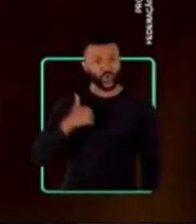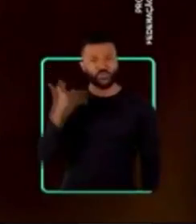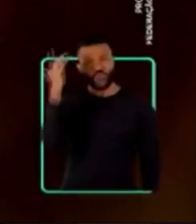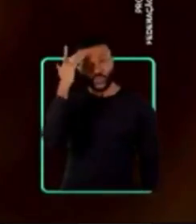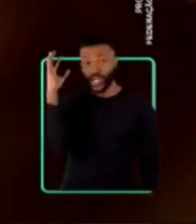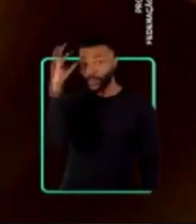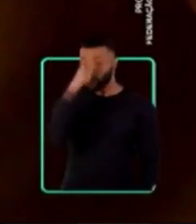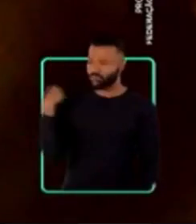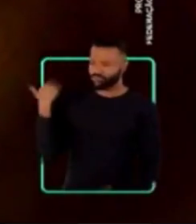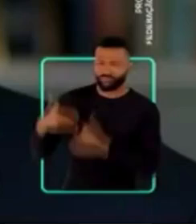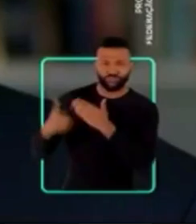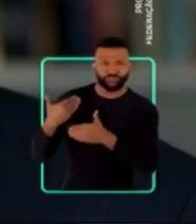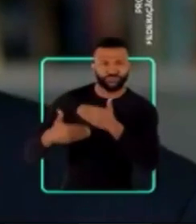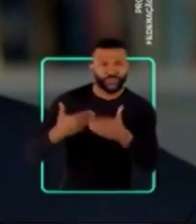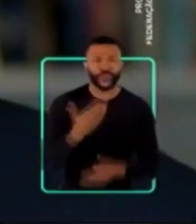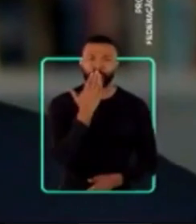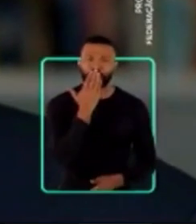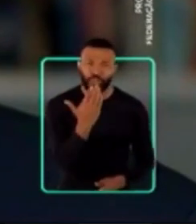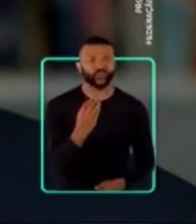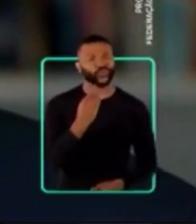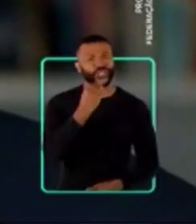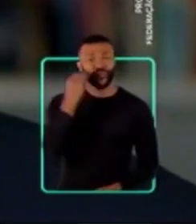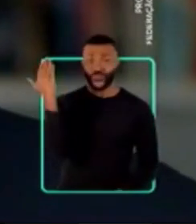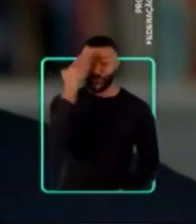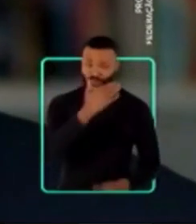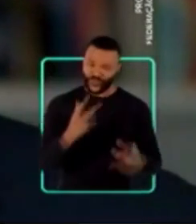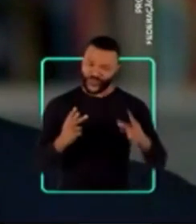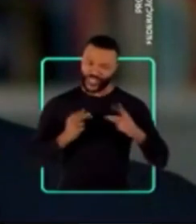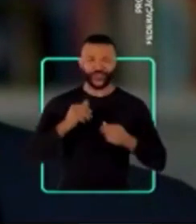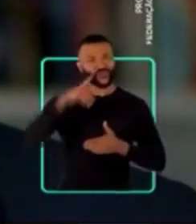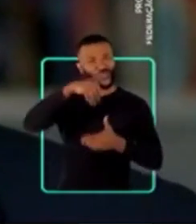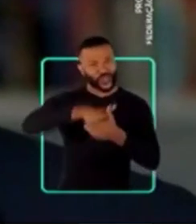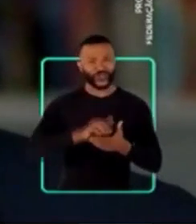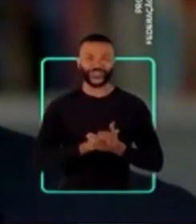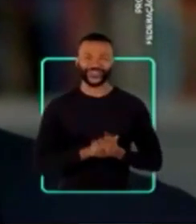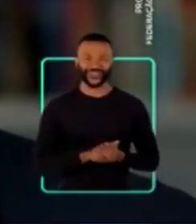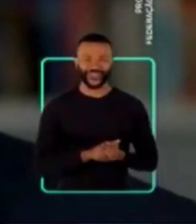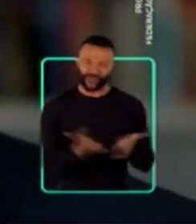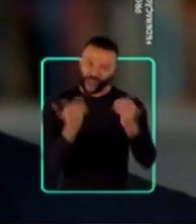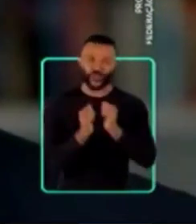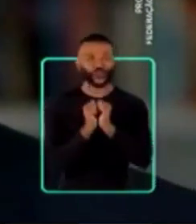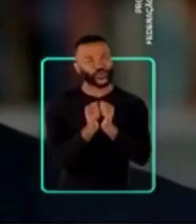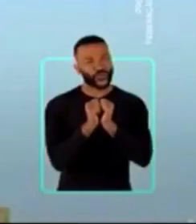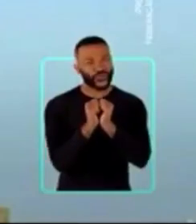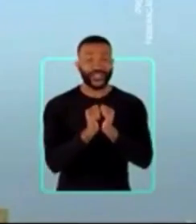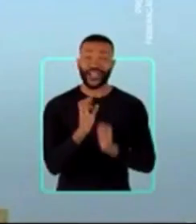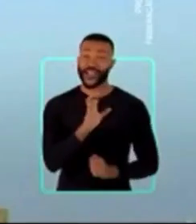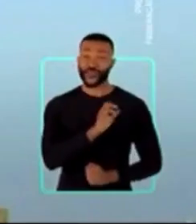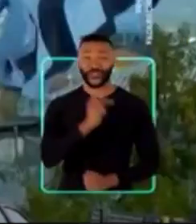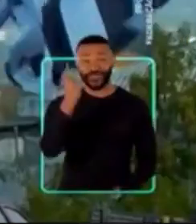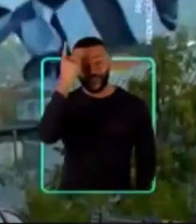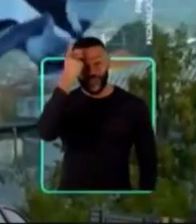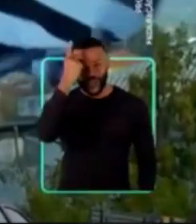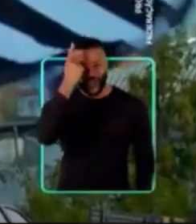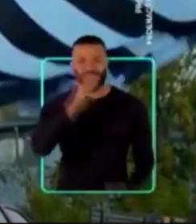amadureci e aprendi com o meu passado. E peço a oportunidade de provar que sou digno do seu voto. Vamos juntos. Juntos por amor a